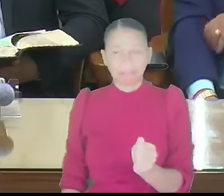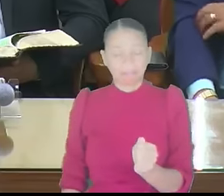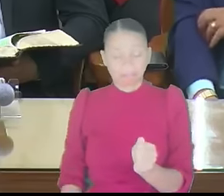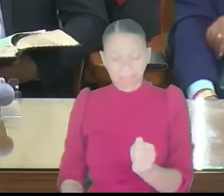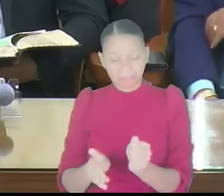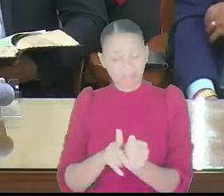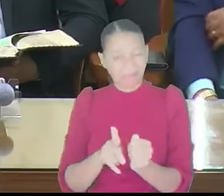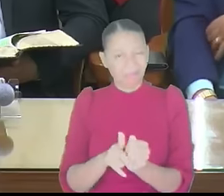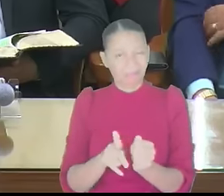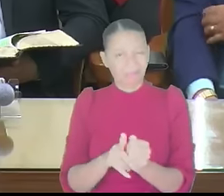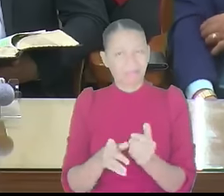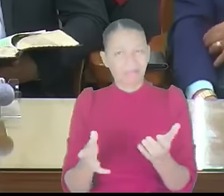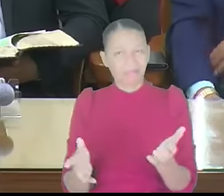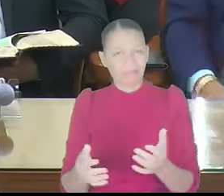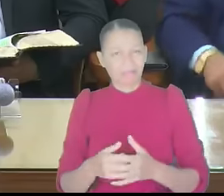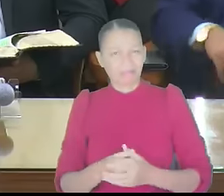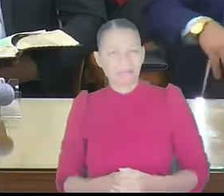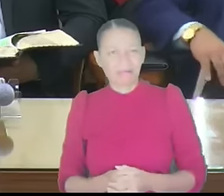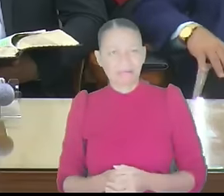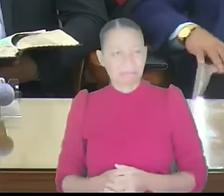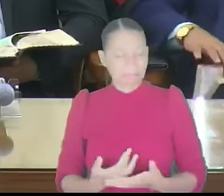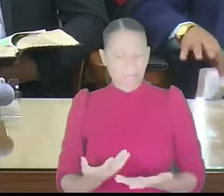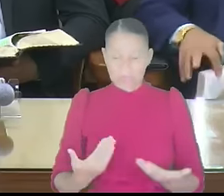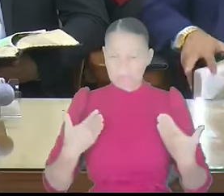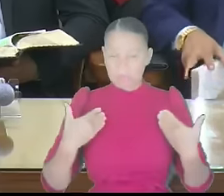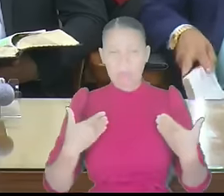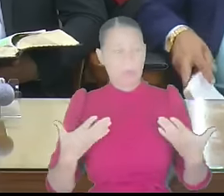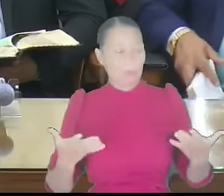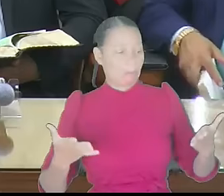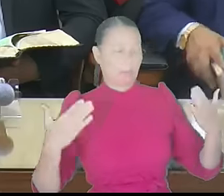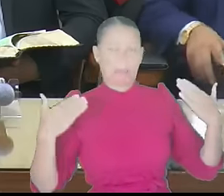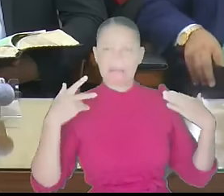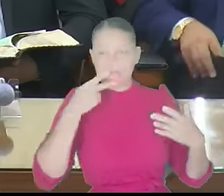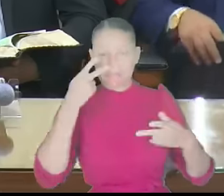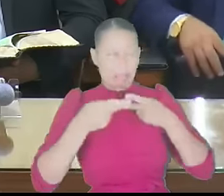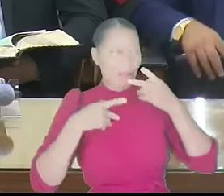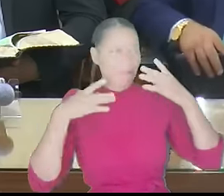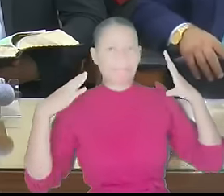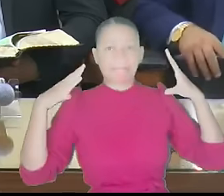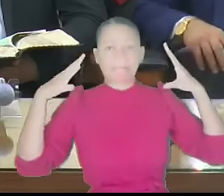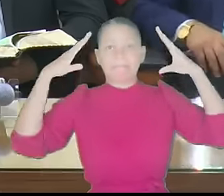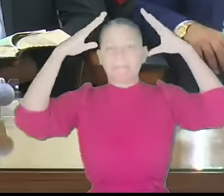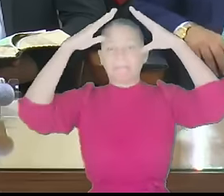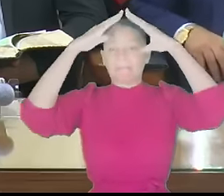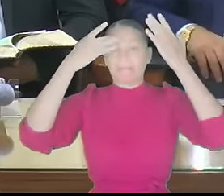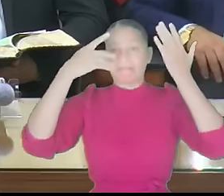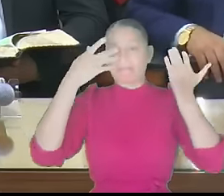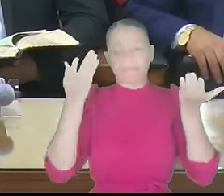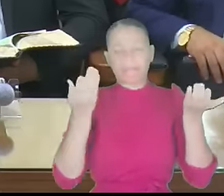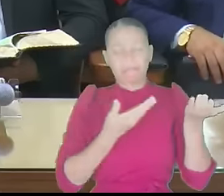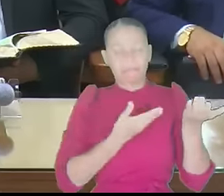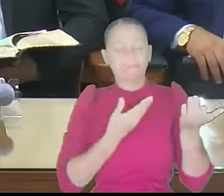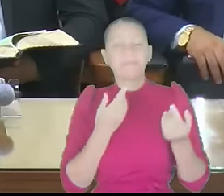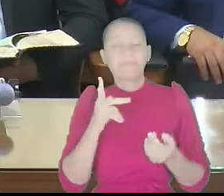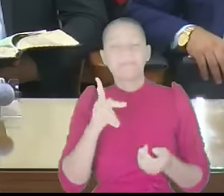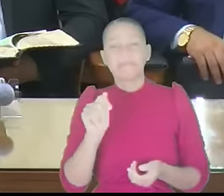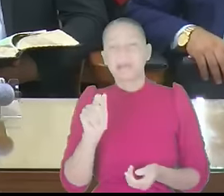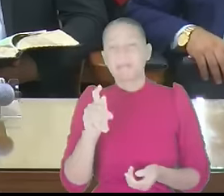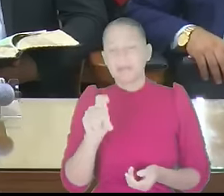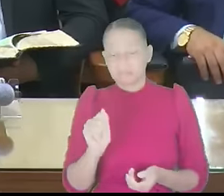Pedro, que dizem que era o Papa. Imagine o angu como não seria. Glória a Jesus. Se a Papa está desse